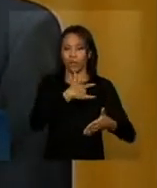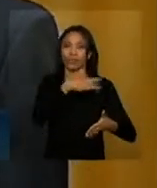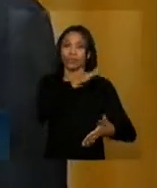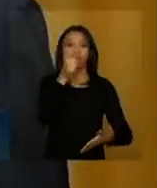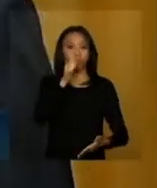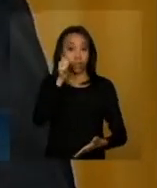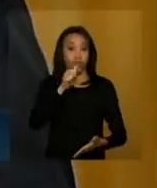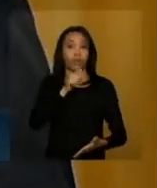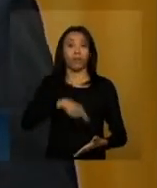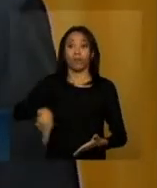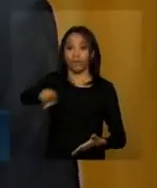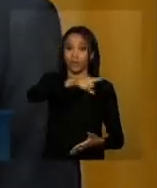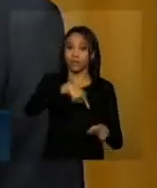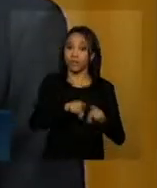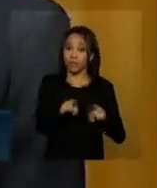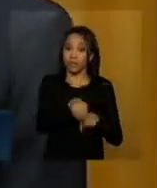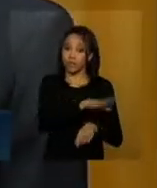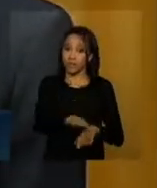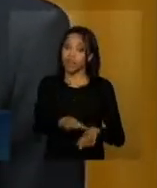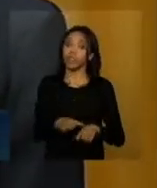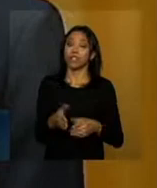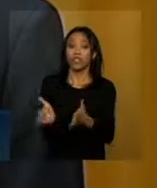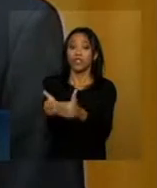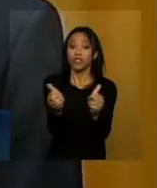crianças, envolvendo os conselhos.